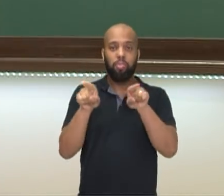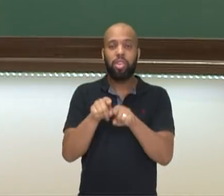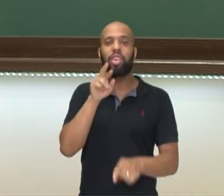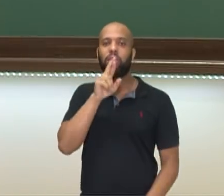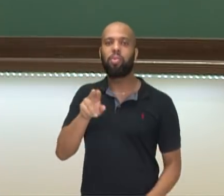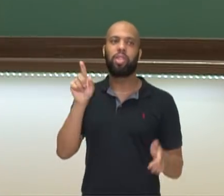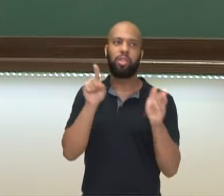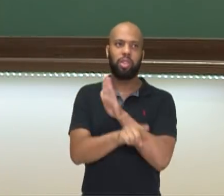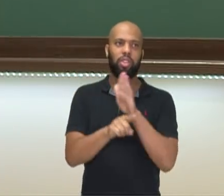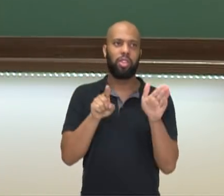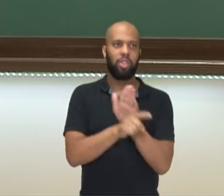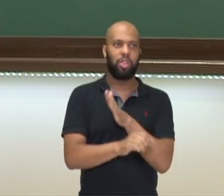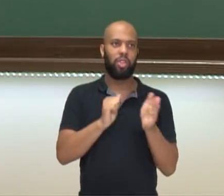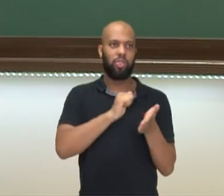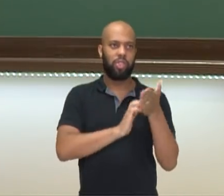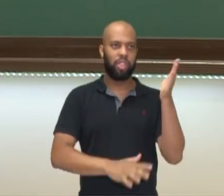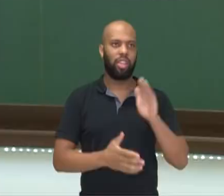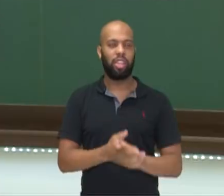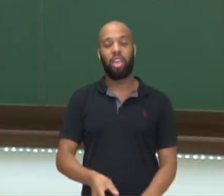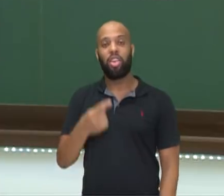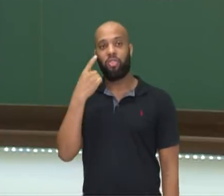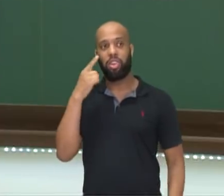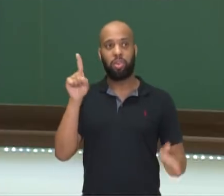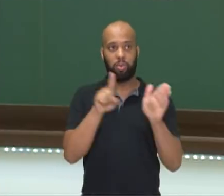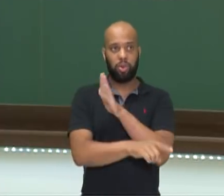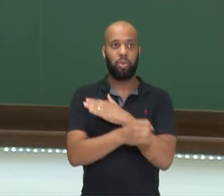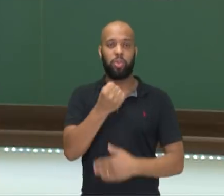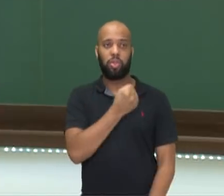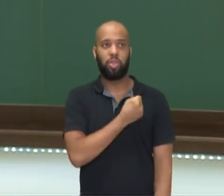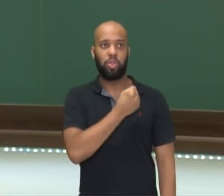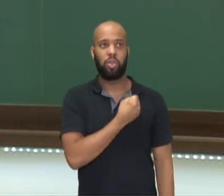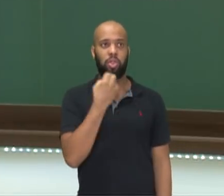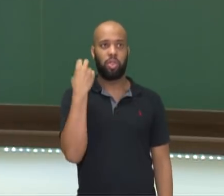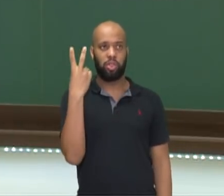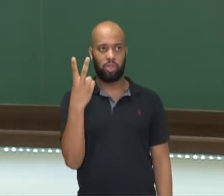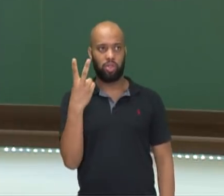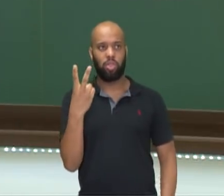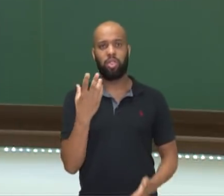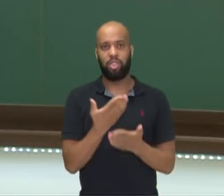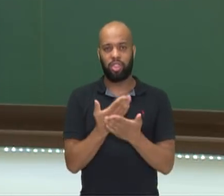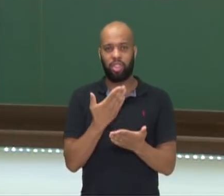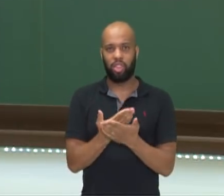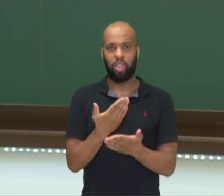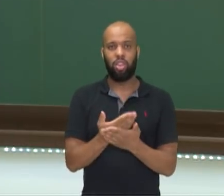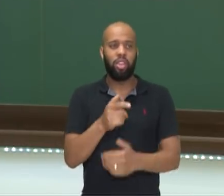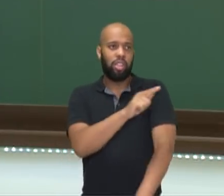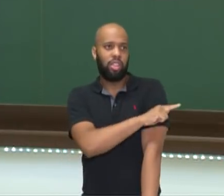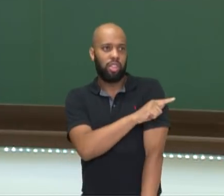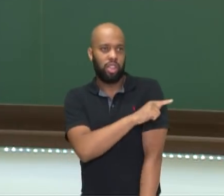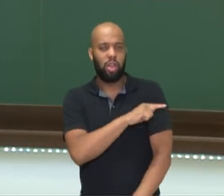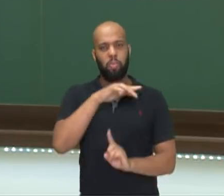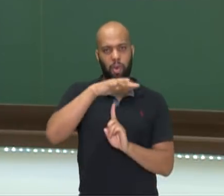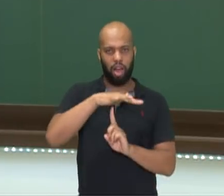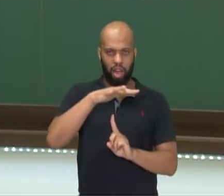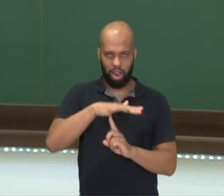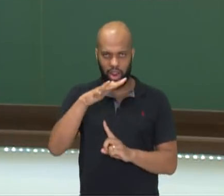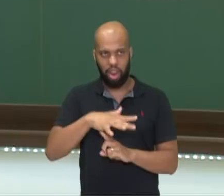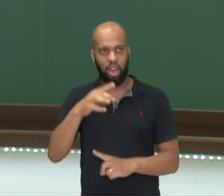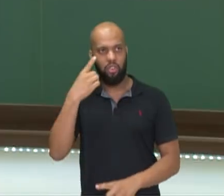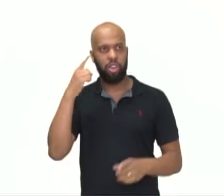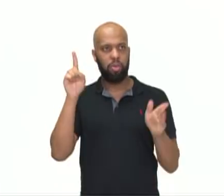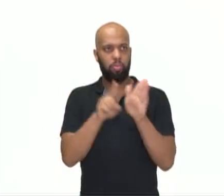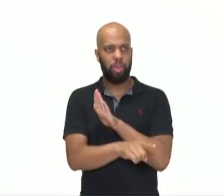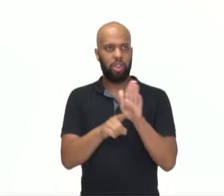responder aqui uma atividade, um quiz. Número 2, quiz de hoje, da aula Sétimo ano, aula Paraná, ensino religioso,